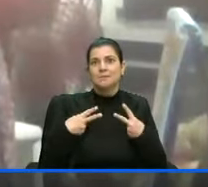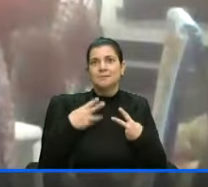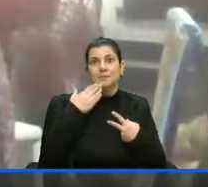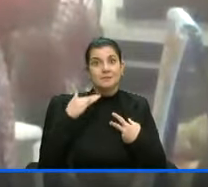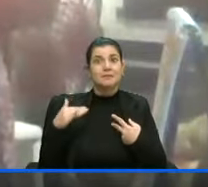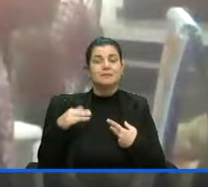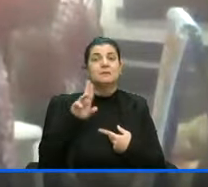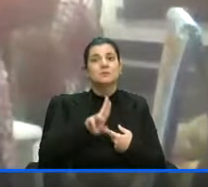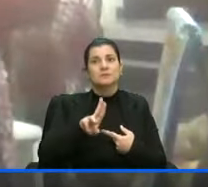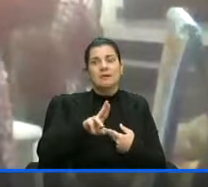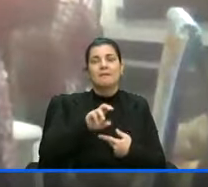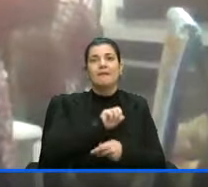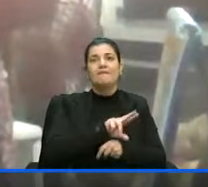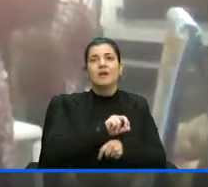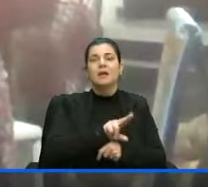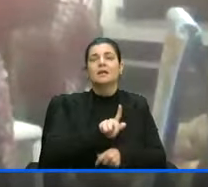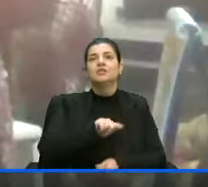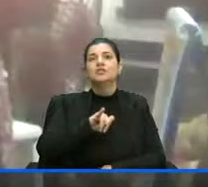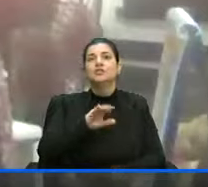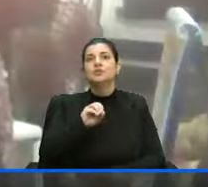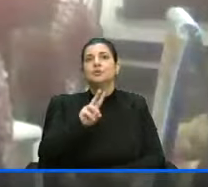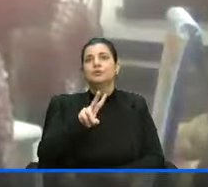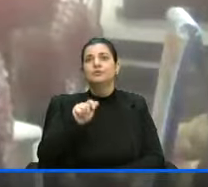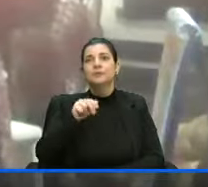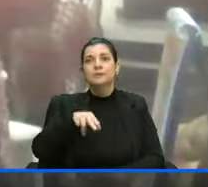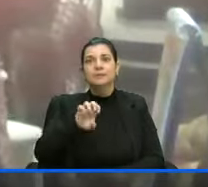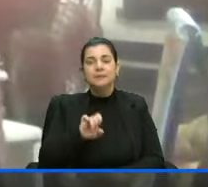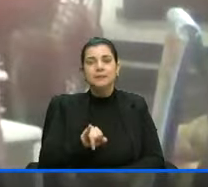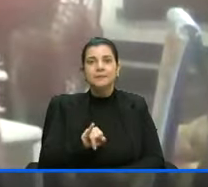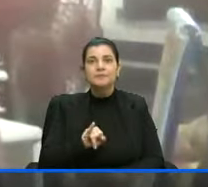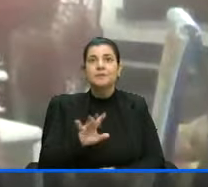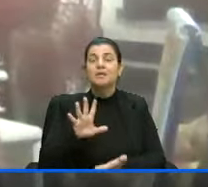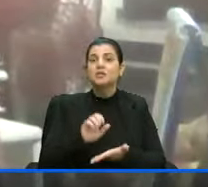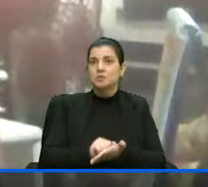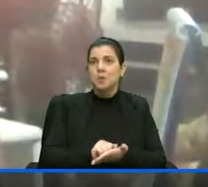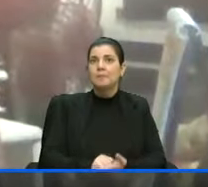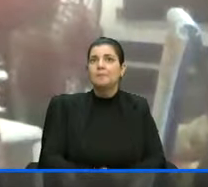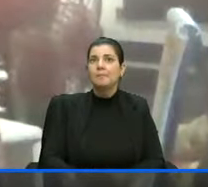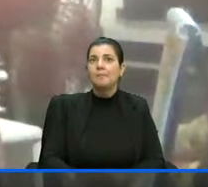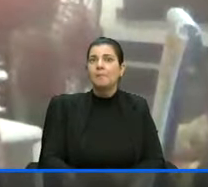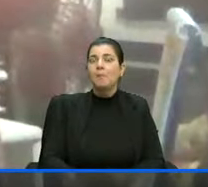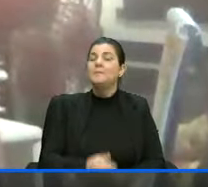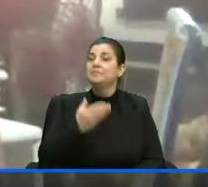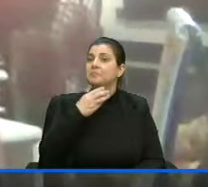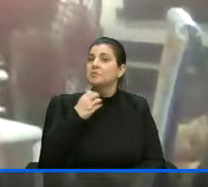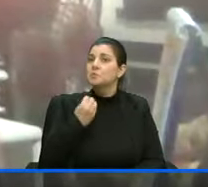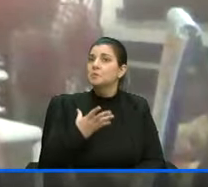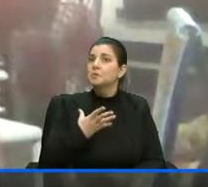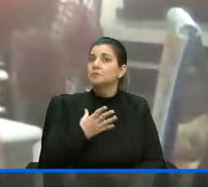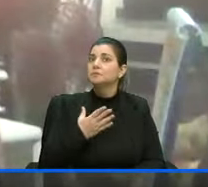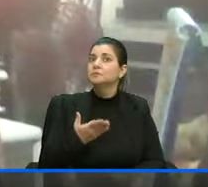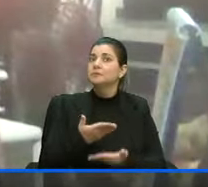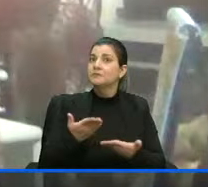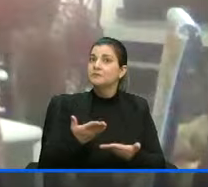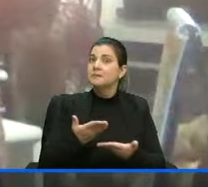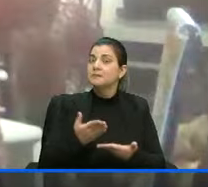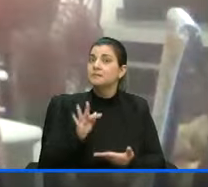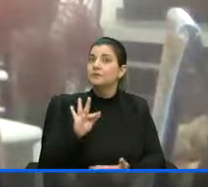usar a vaga. Então, Giovanni, eu não tinha registrado. Eu acho bom, Carol, que vocês do fórum